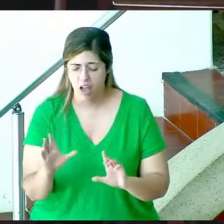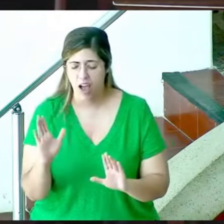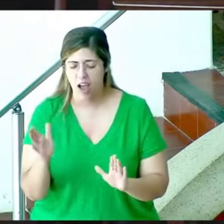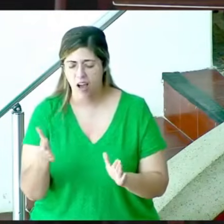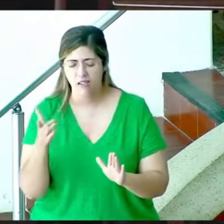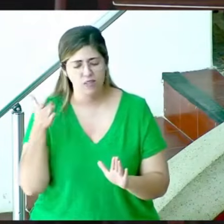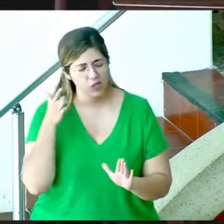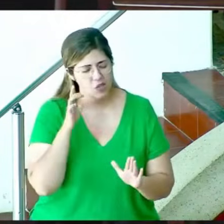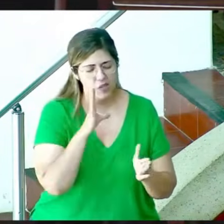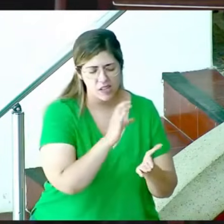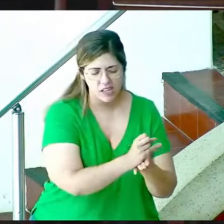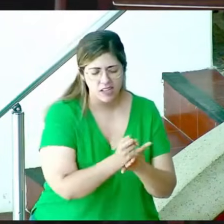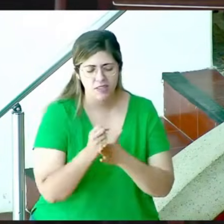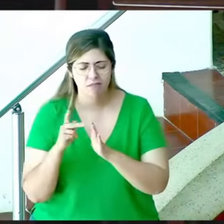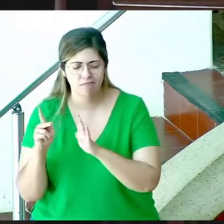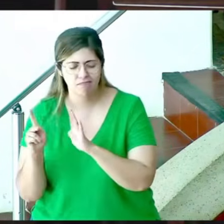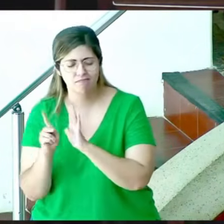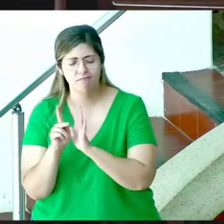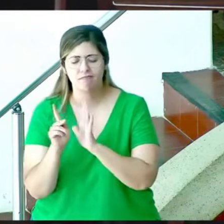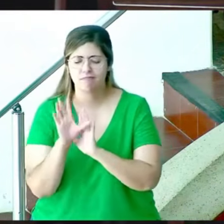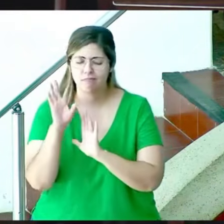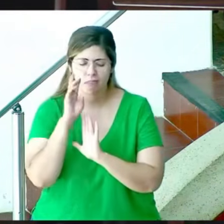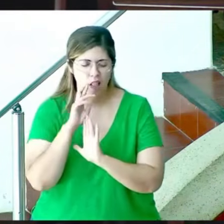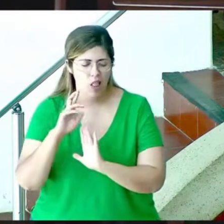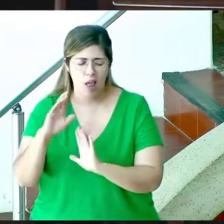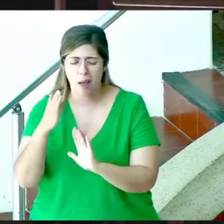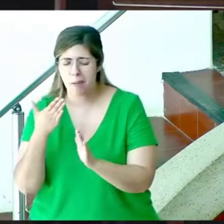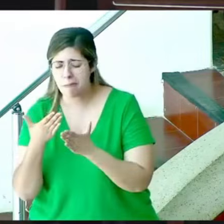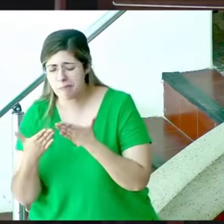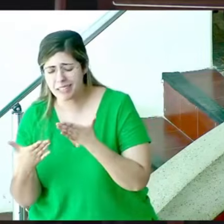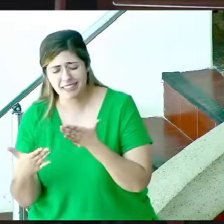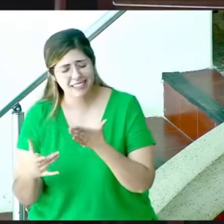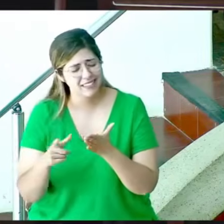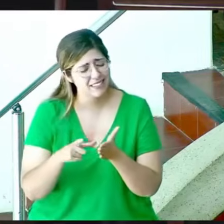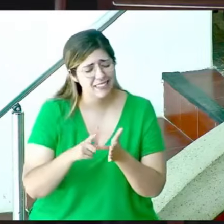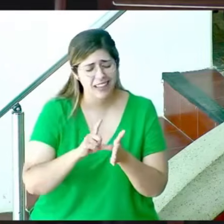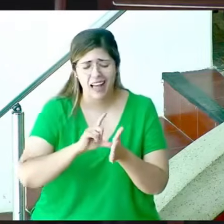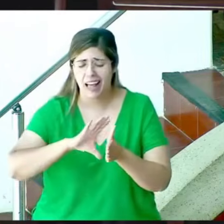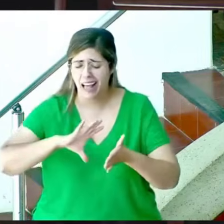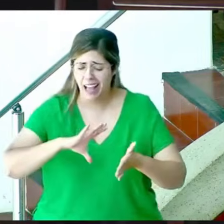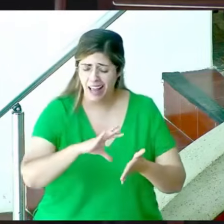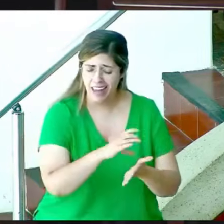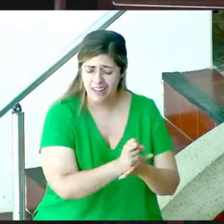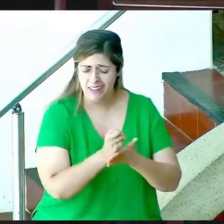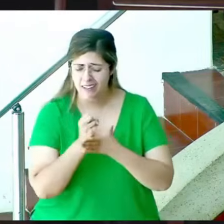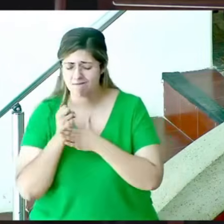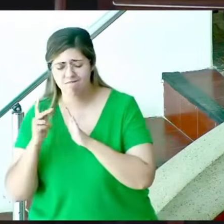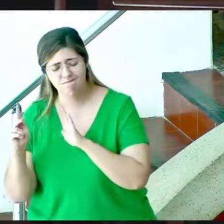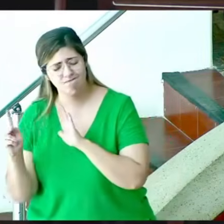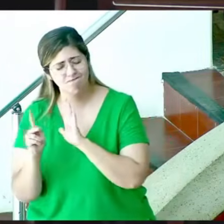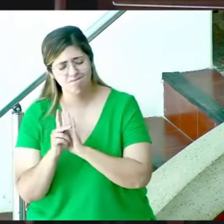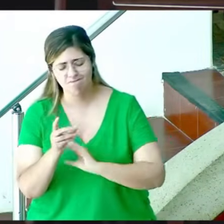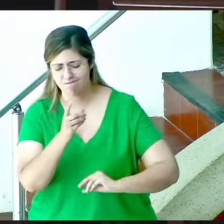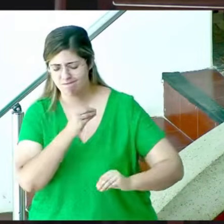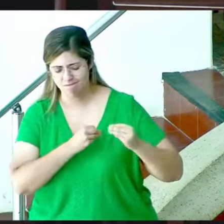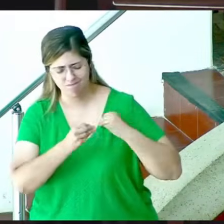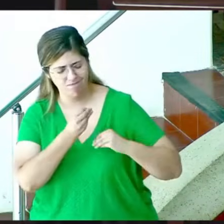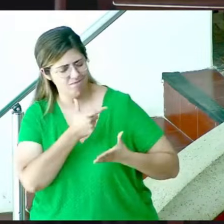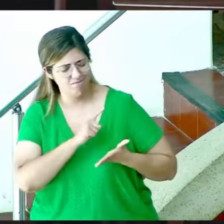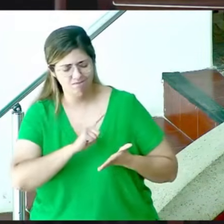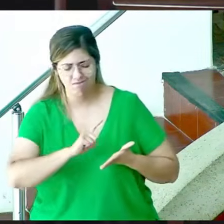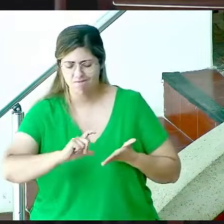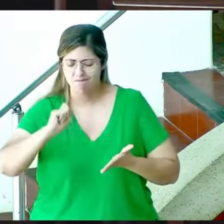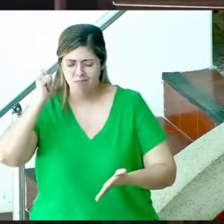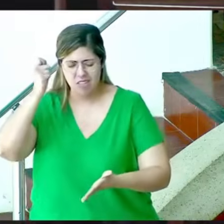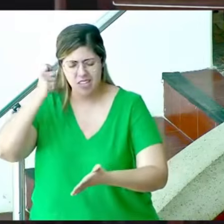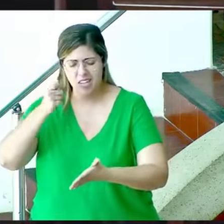diz que somos o povo de Deus. Nós estávamos perdidos, sem rumos, presos aos nossos pecados. Nós tínhamos um preço, a